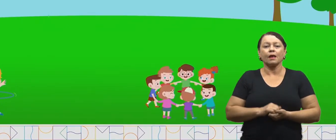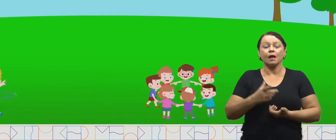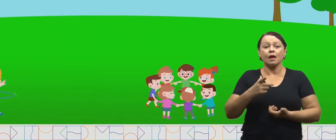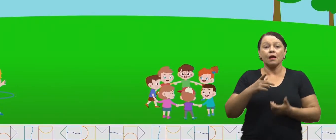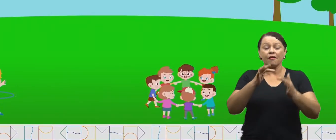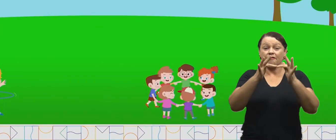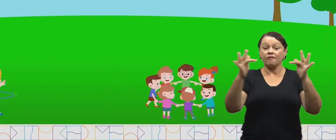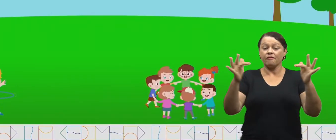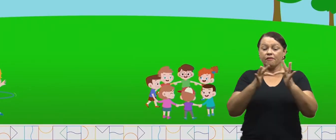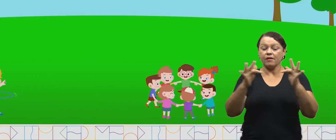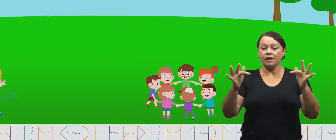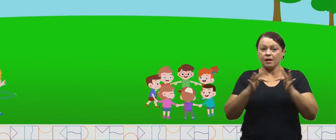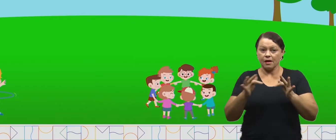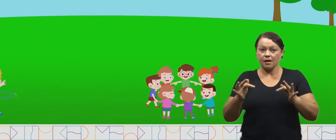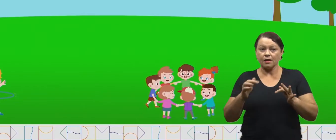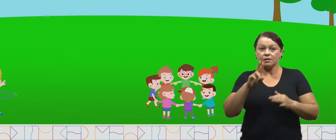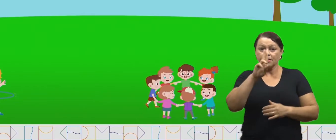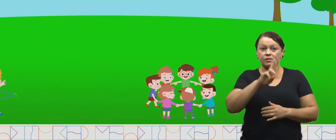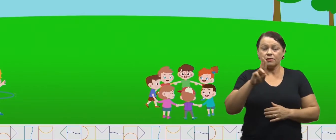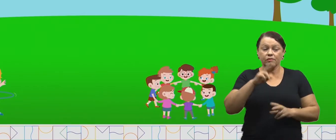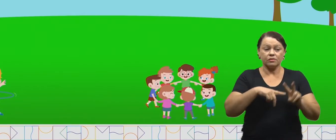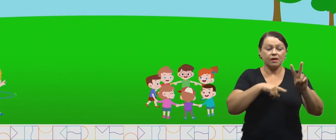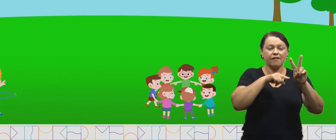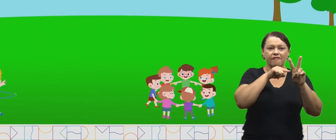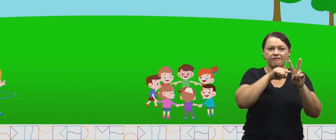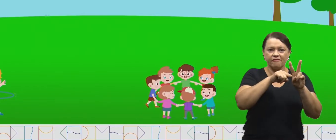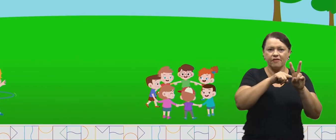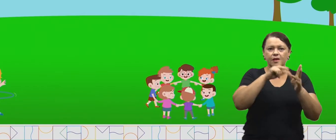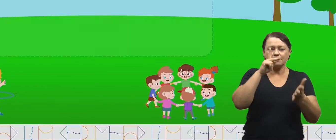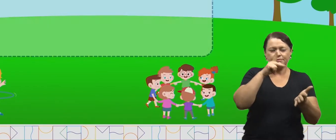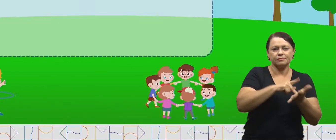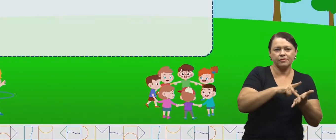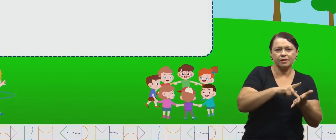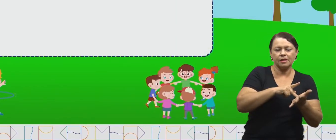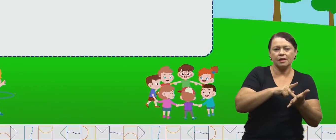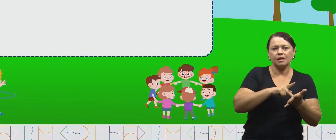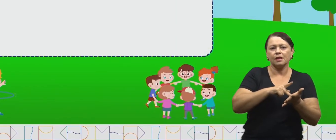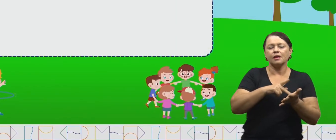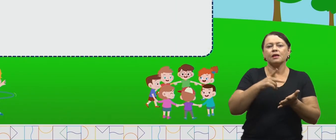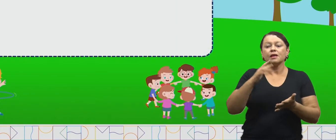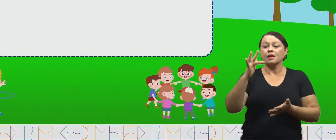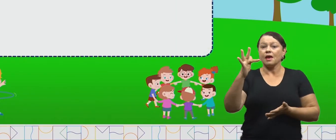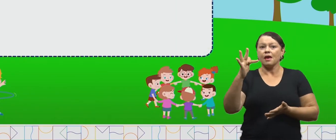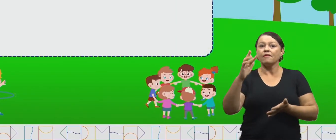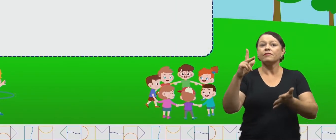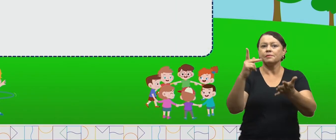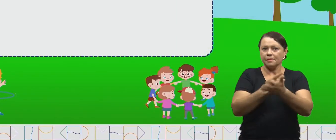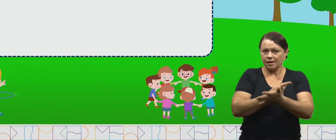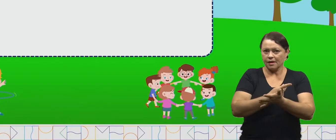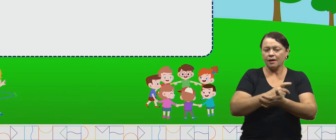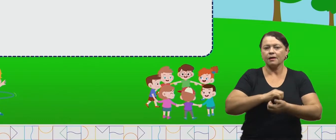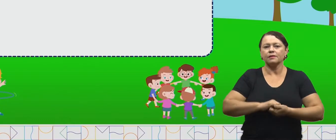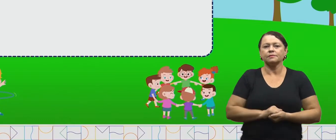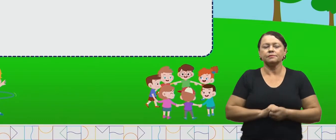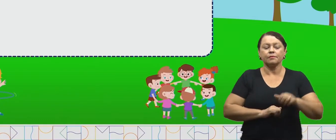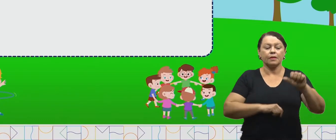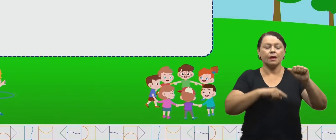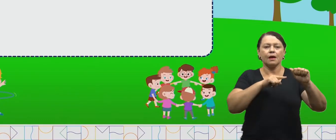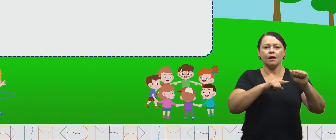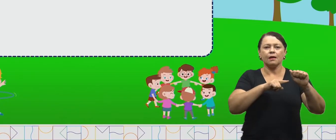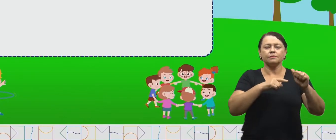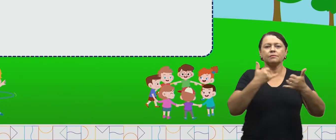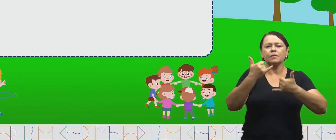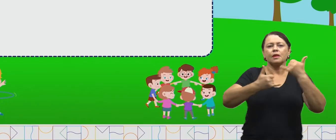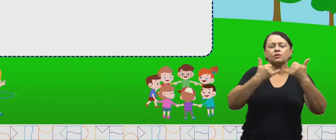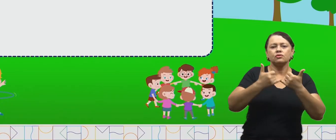e sinalize V para verdadeiro e F para falso. Vamos ver a alternativa A. Jogos e brincadeiras são a